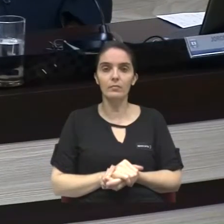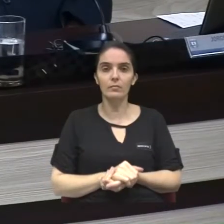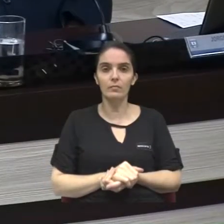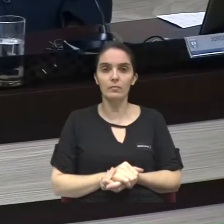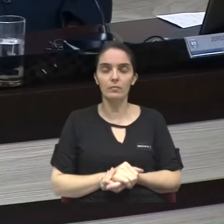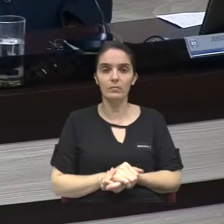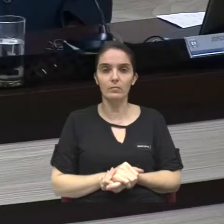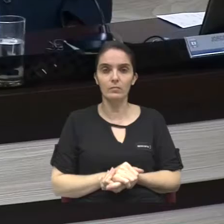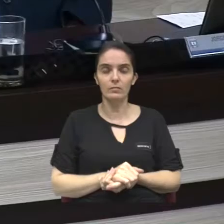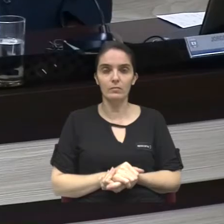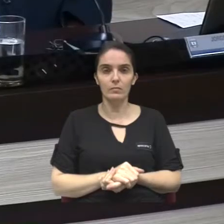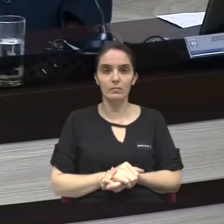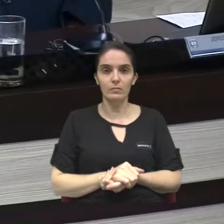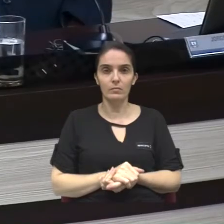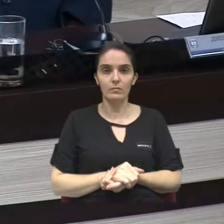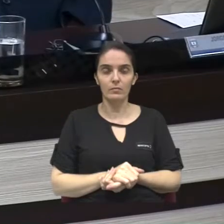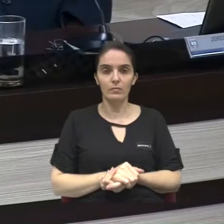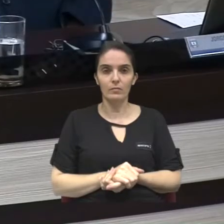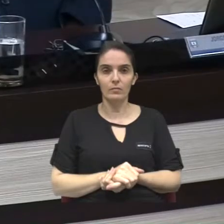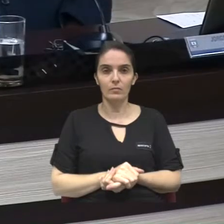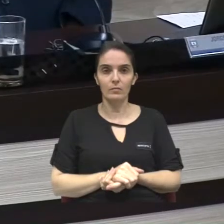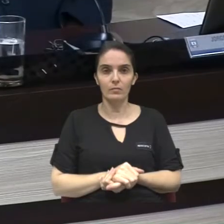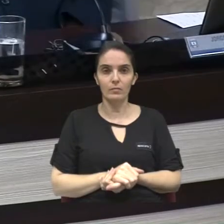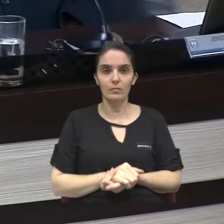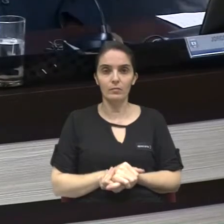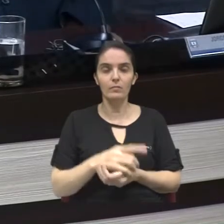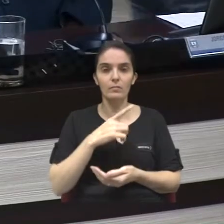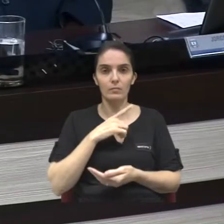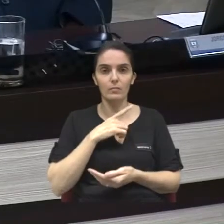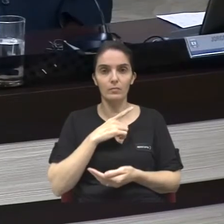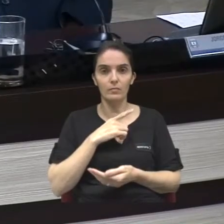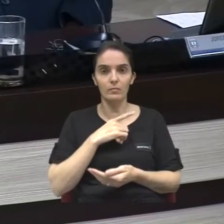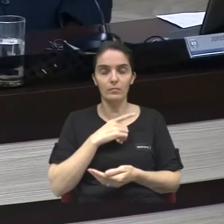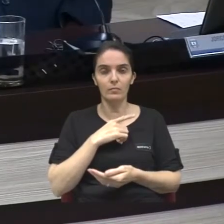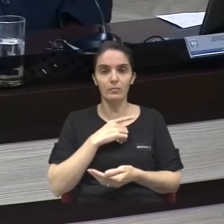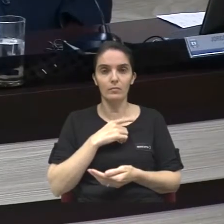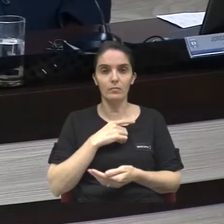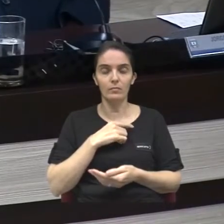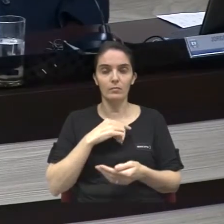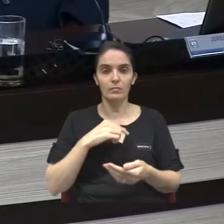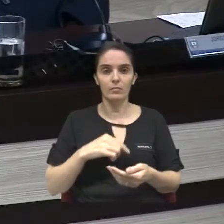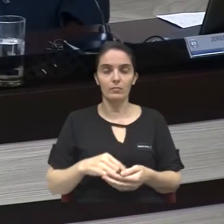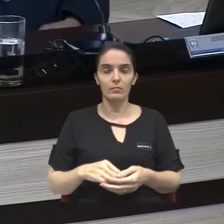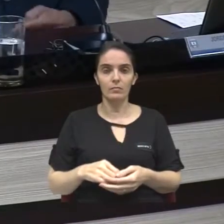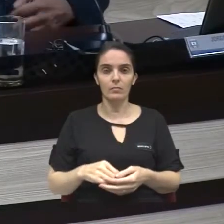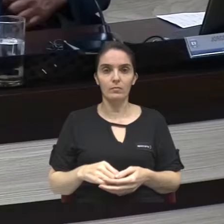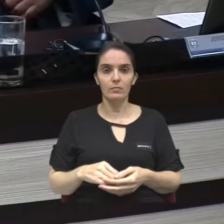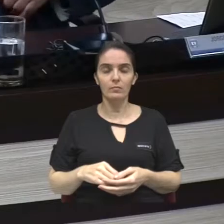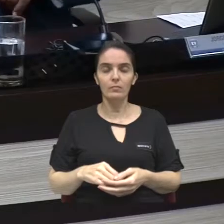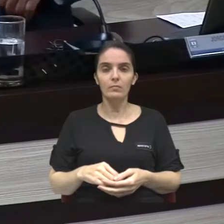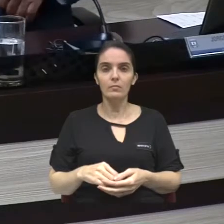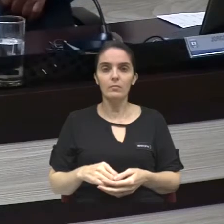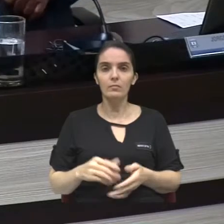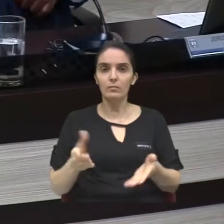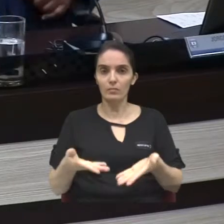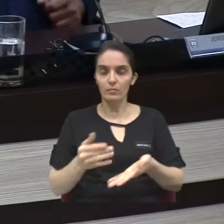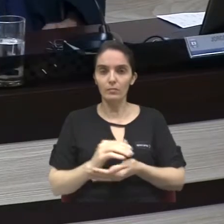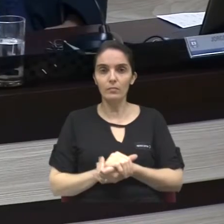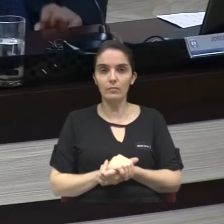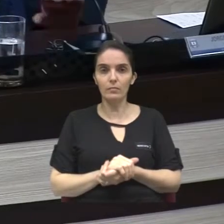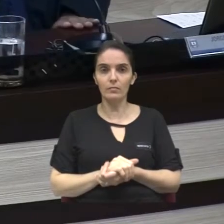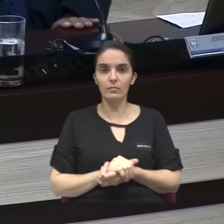e conforme fica disponível no expediente a matérias diversas, foi dispensada a leitura. Partiremos agora para a